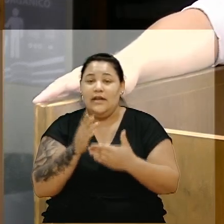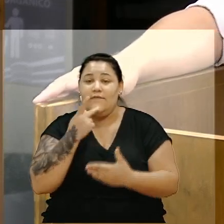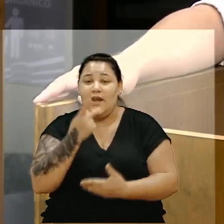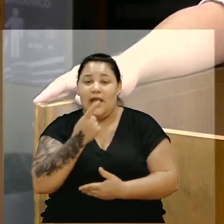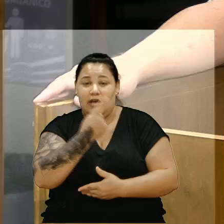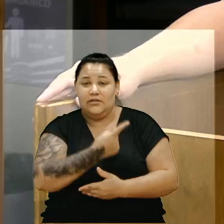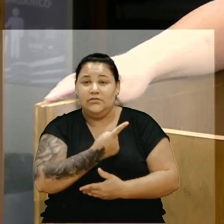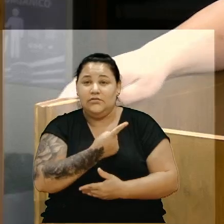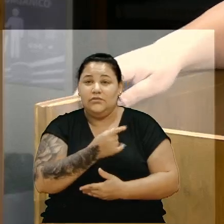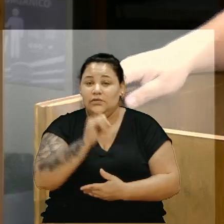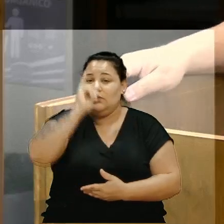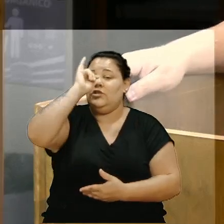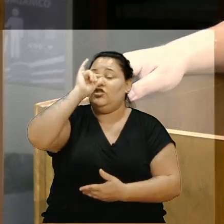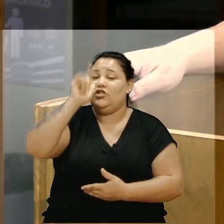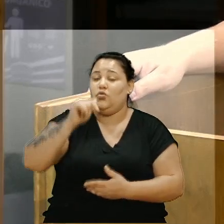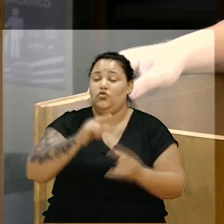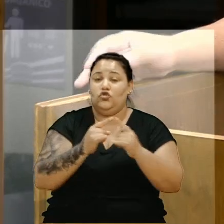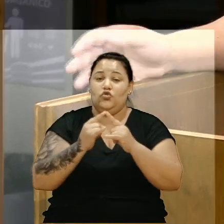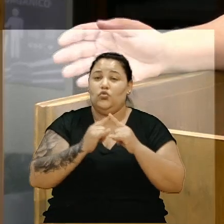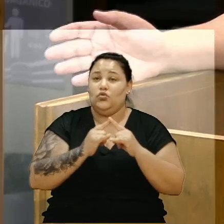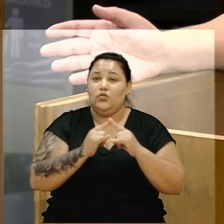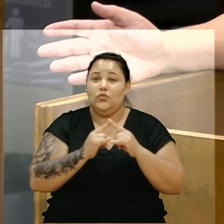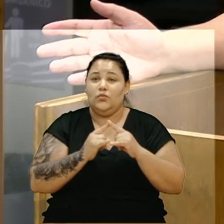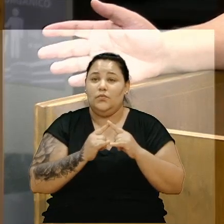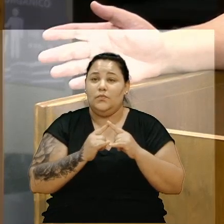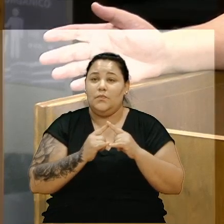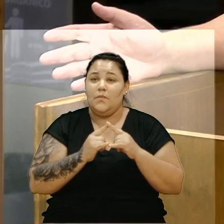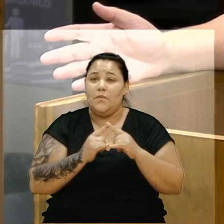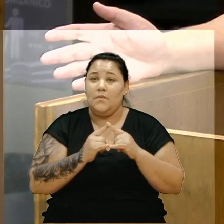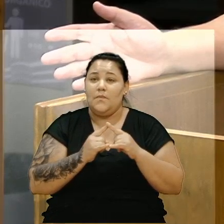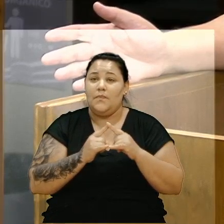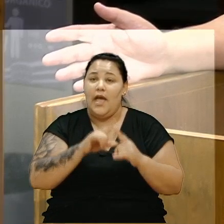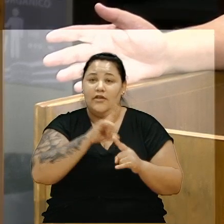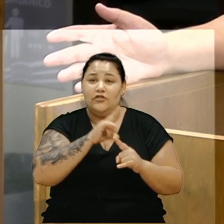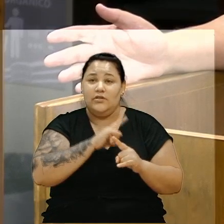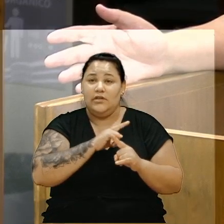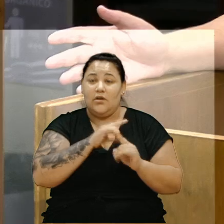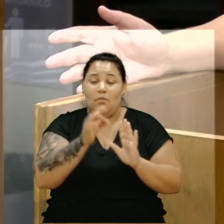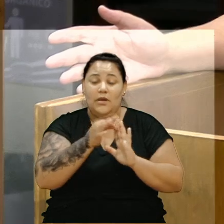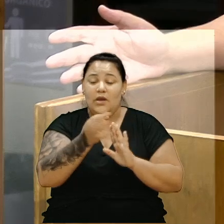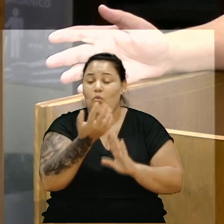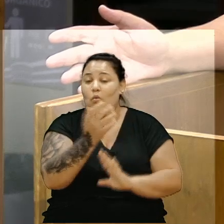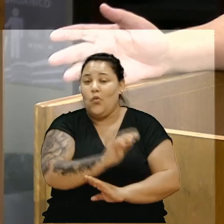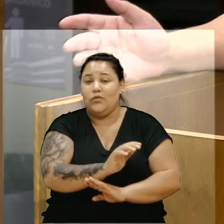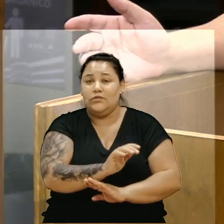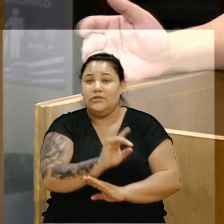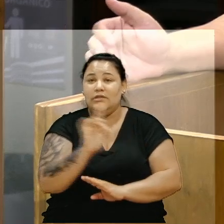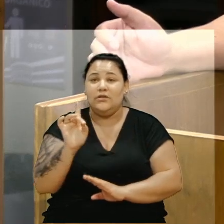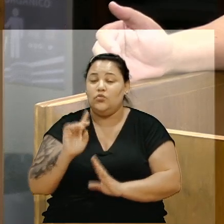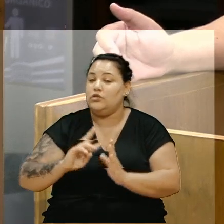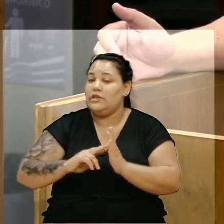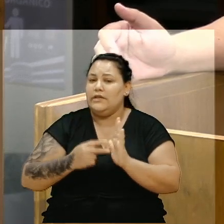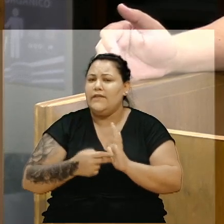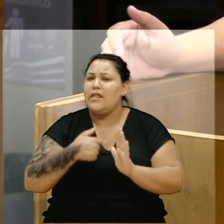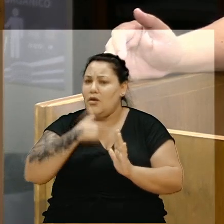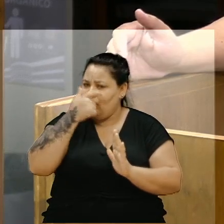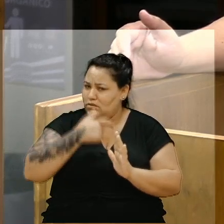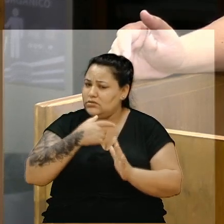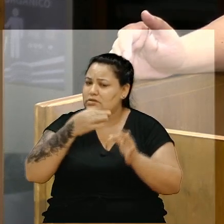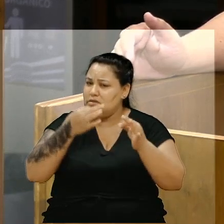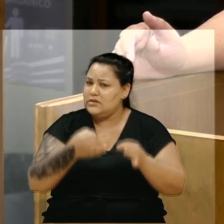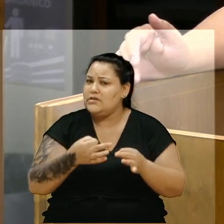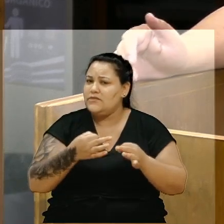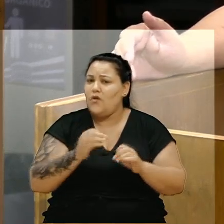o Quindim hoje, o Instituto Quindim, por mais que nós tenhamos nos posicionados contrários, não quer dizer, e ficou muito claro isso, que nós somos